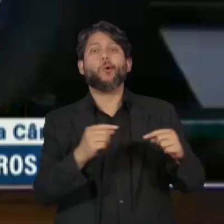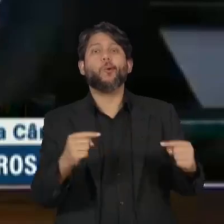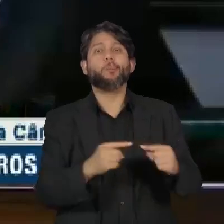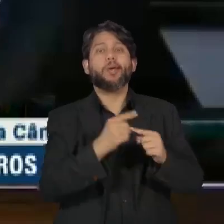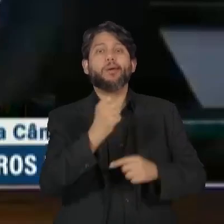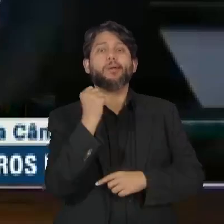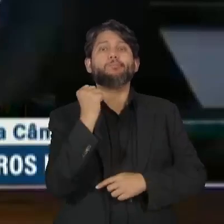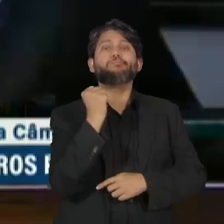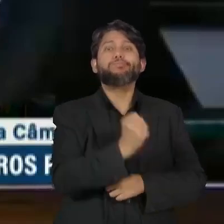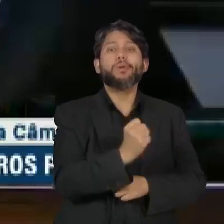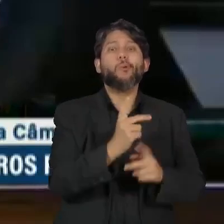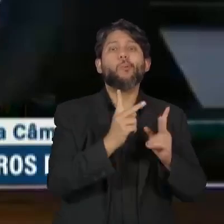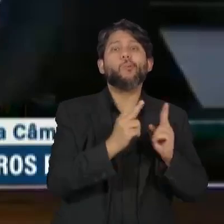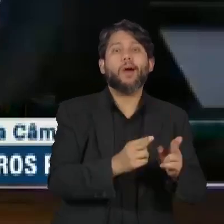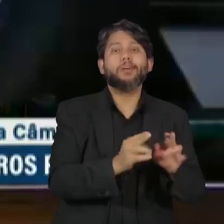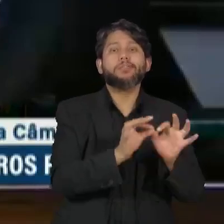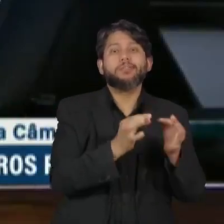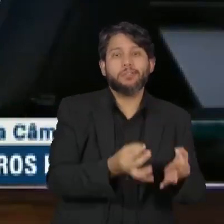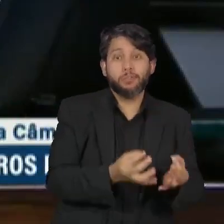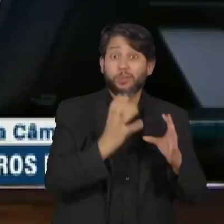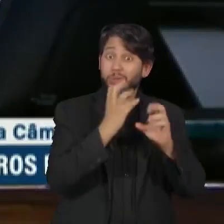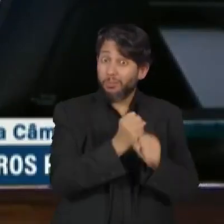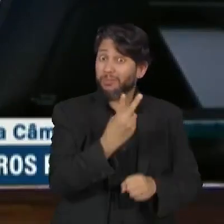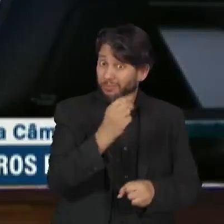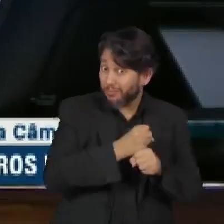homicídio simples que pode chegar a 20 anos